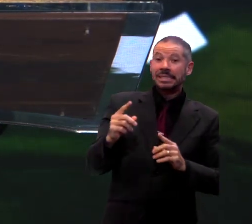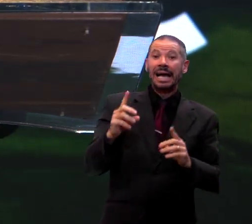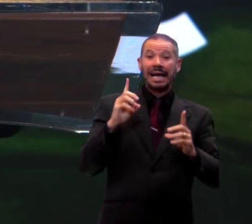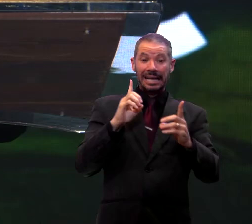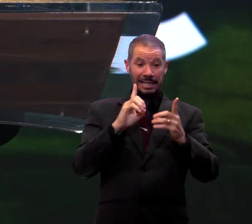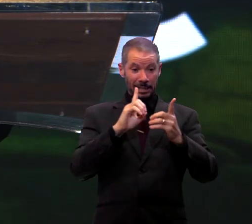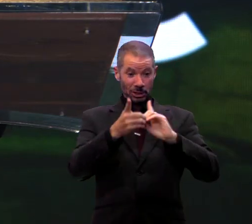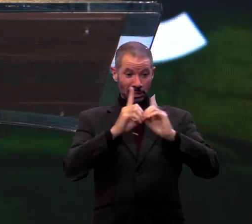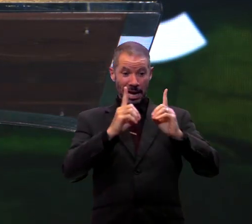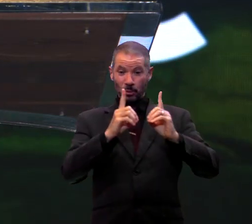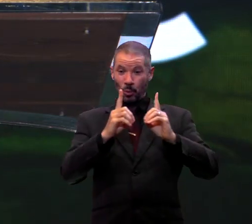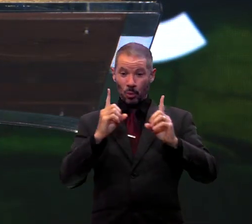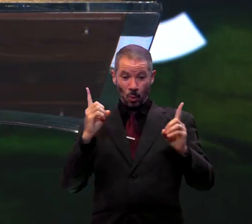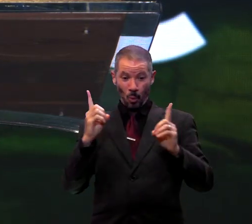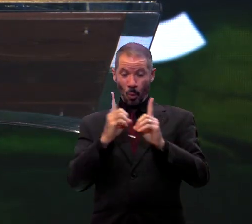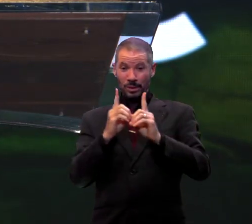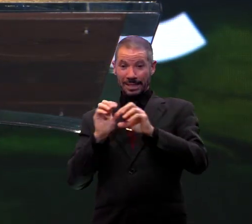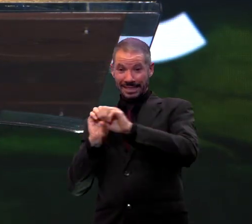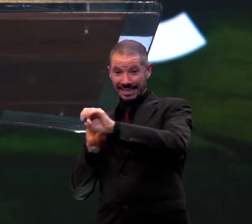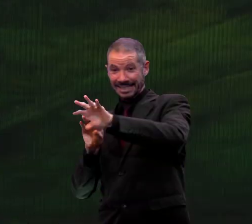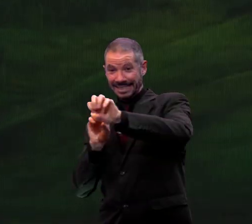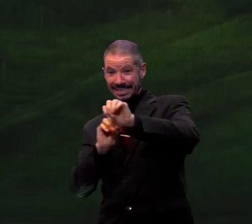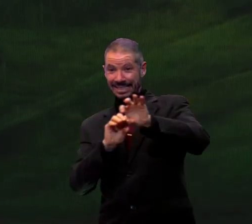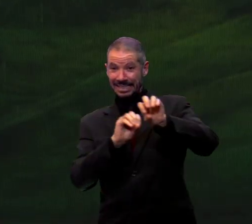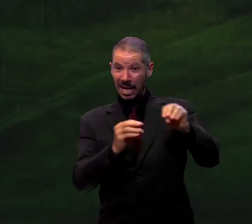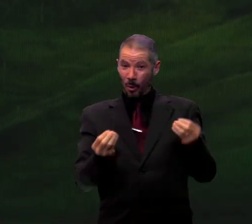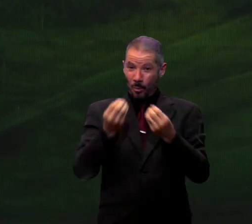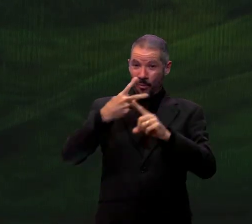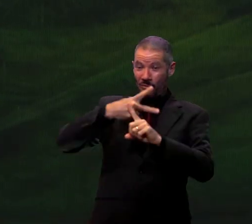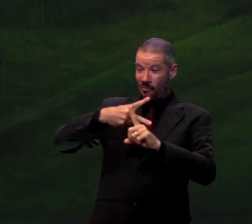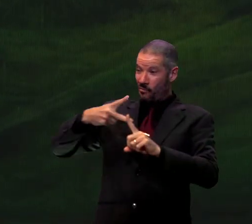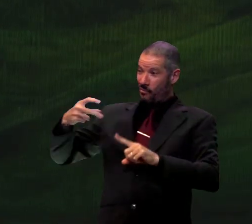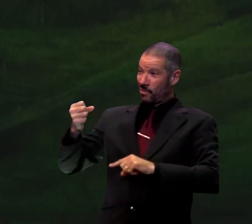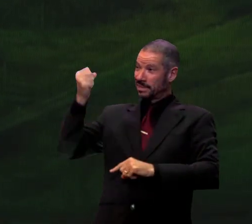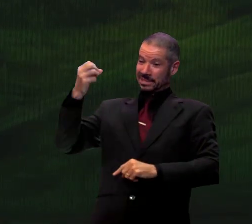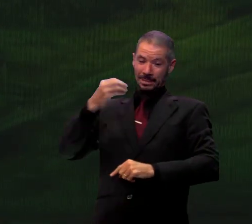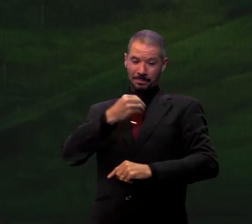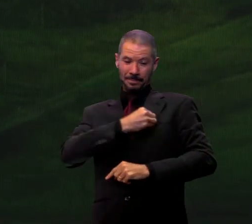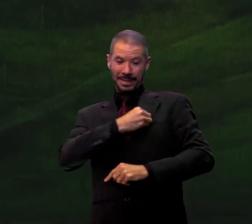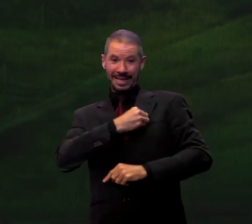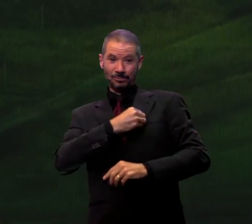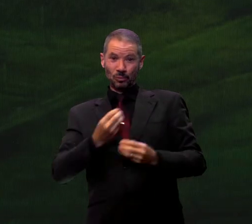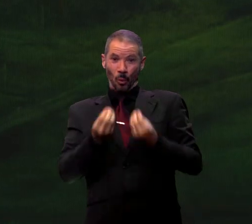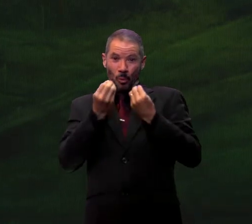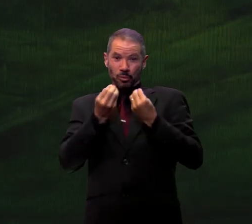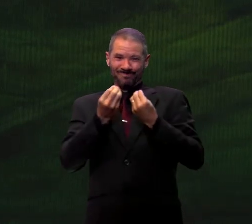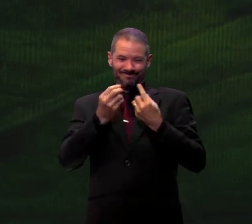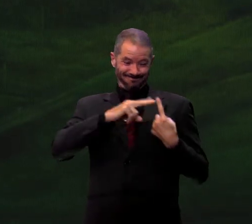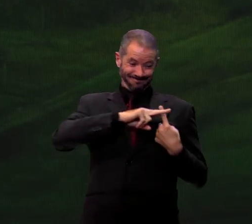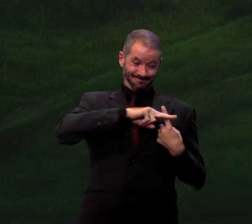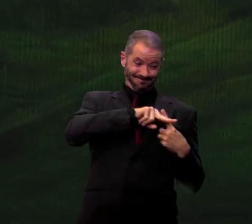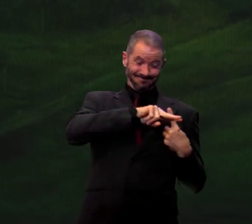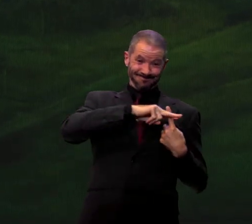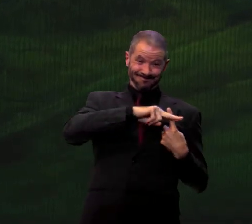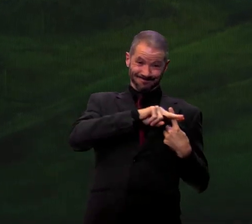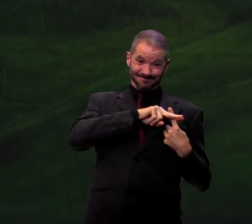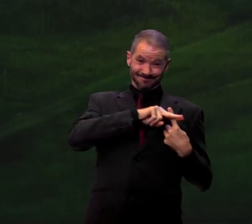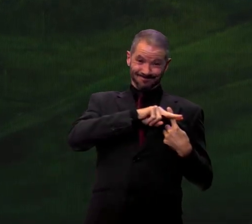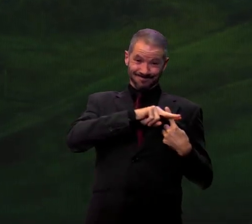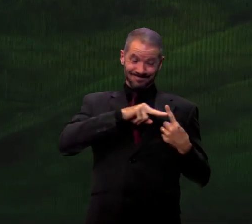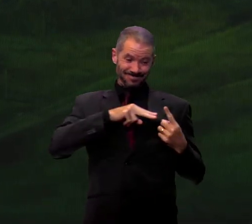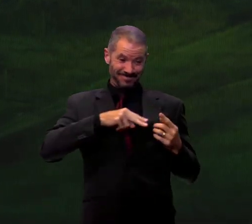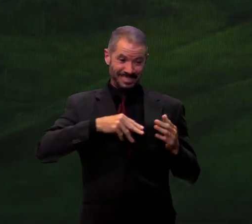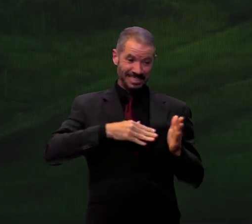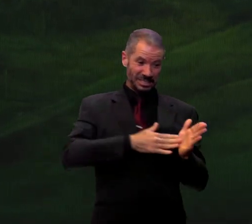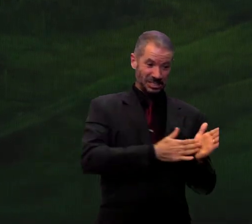diálogo pode nos ensinar como podemos vencer o pecado da omissão e trilharmos o caminho